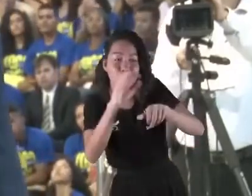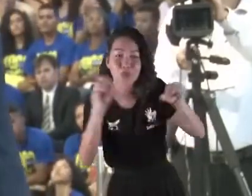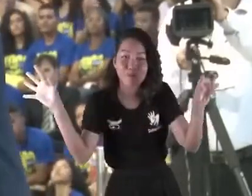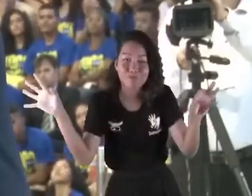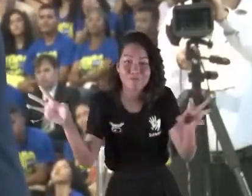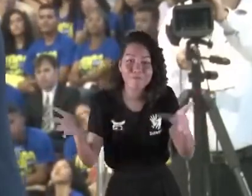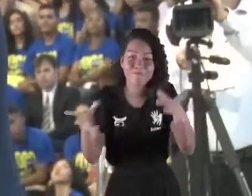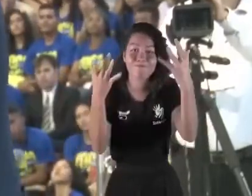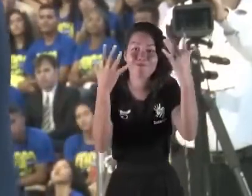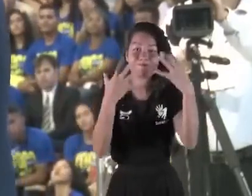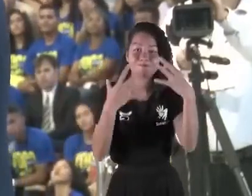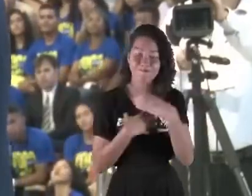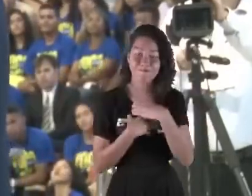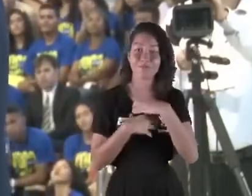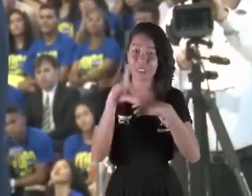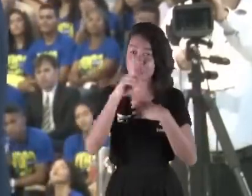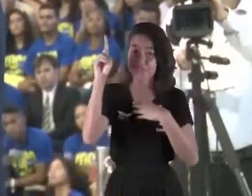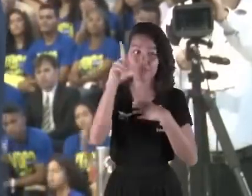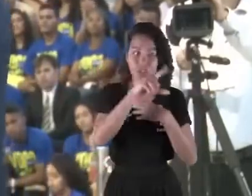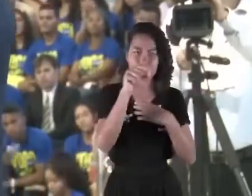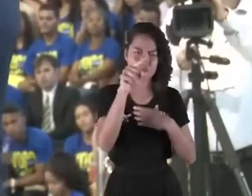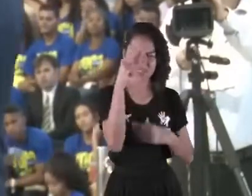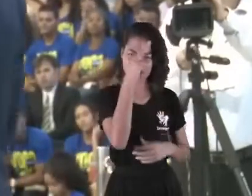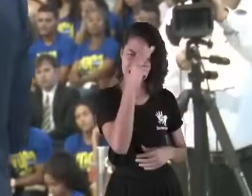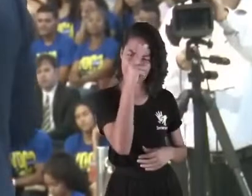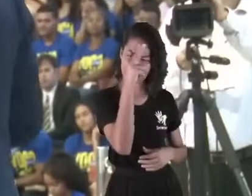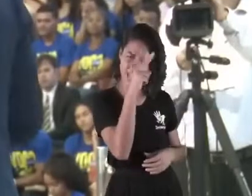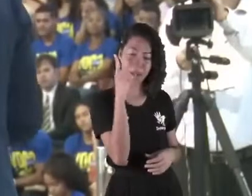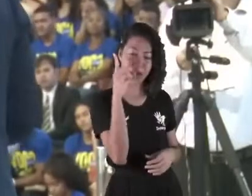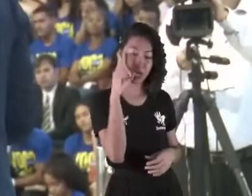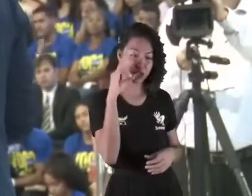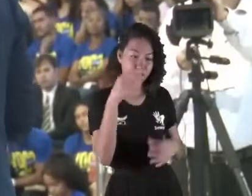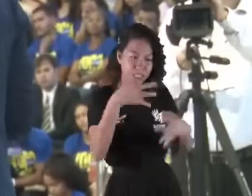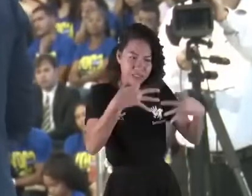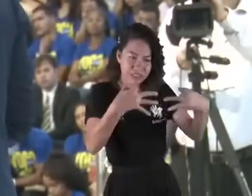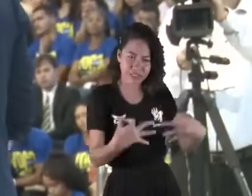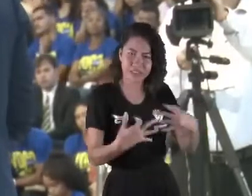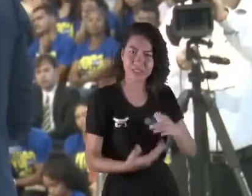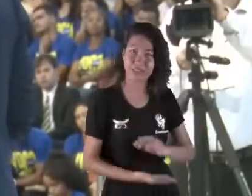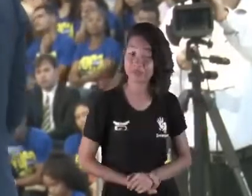te chamar? Será que você ainda se lembra quando?